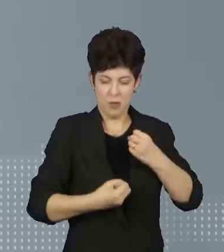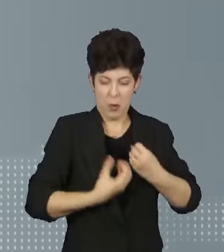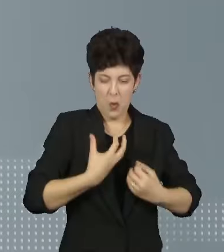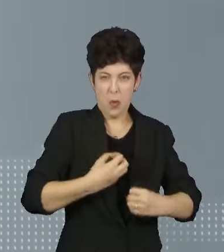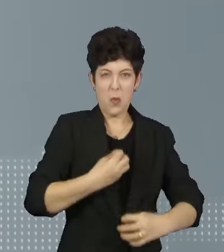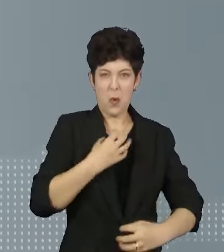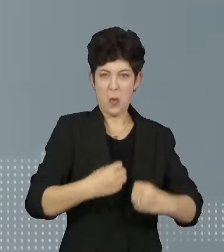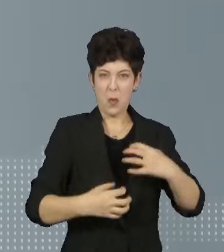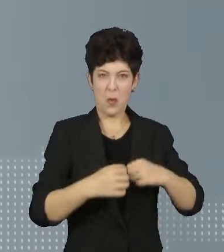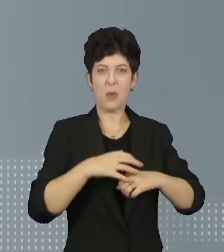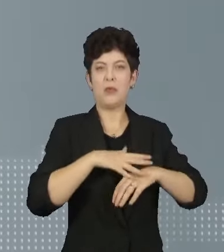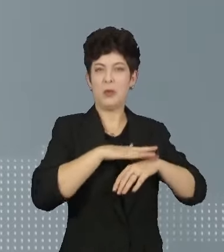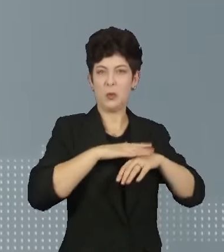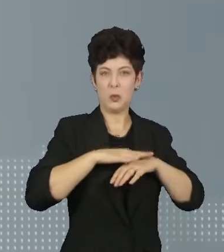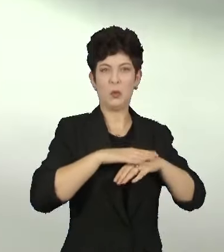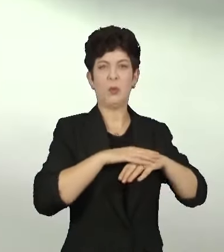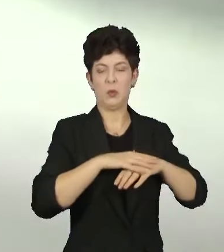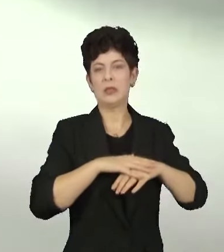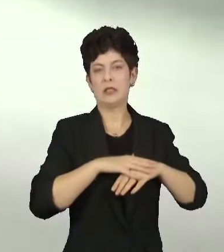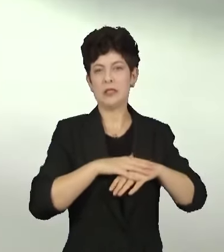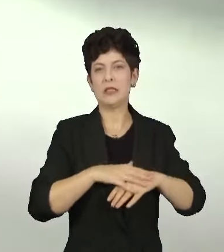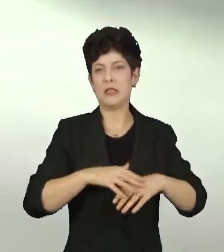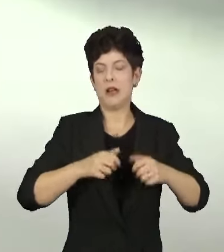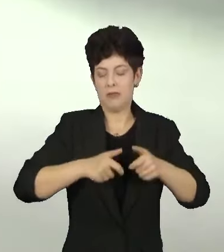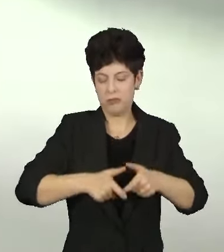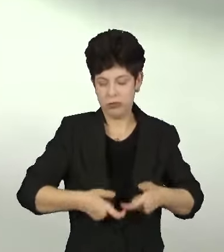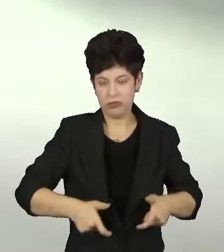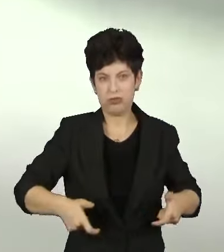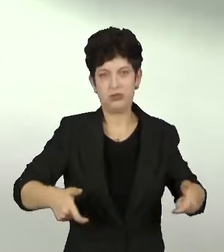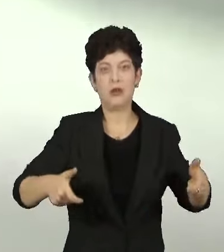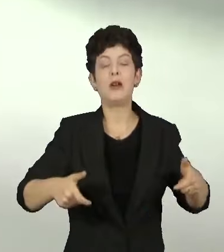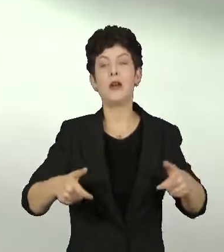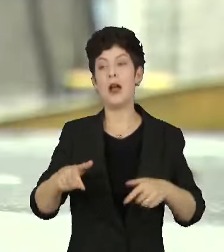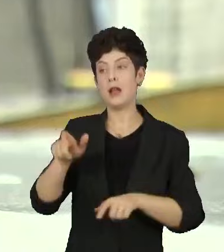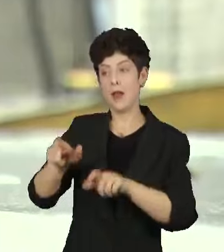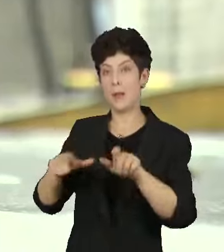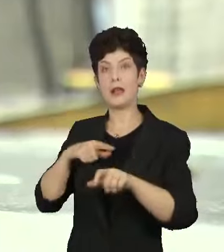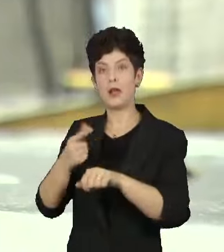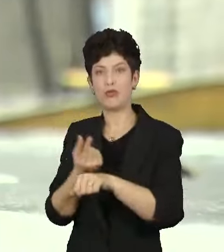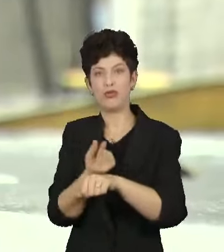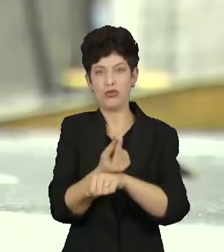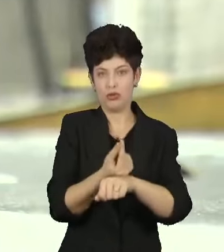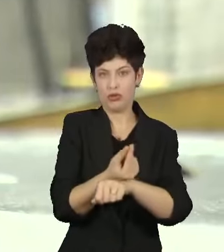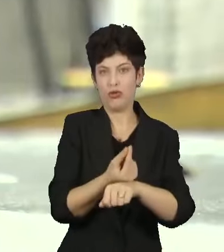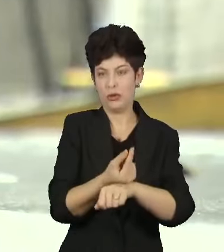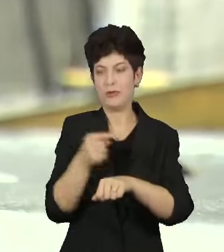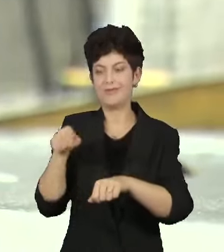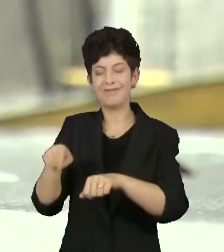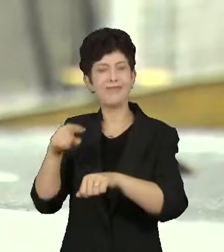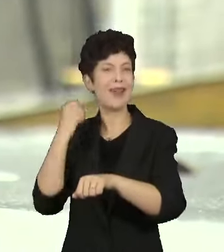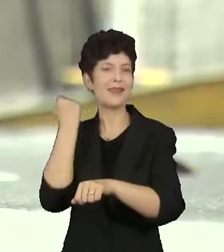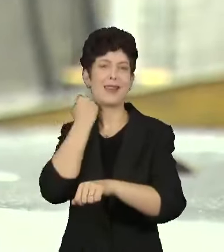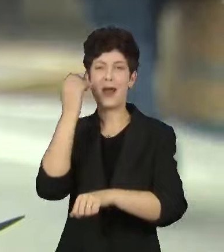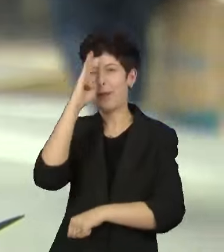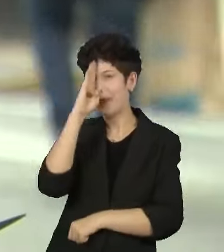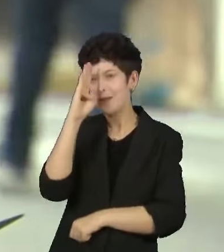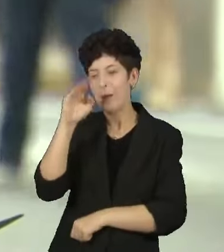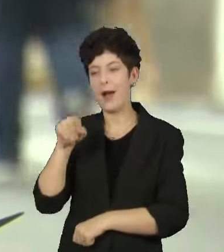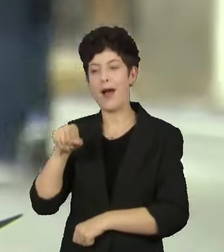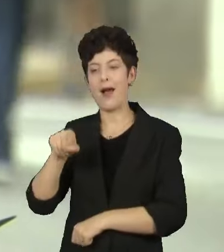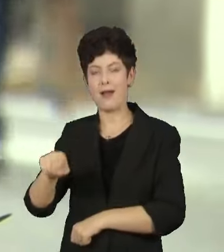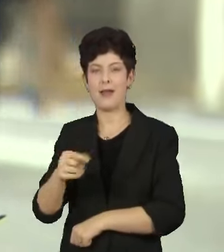C reativa e fibrinogênio. Os participantes que tinham o dinheiro como a principal causa de estresse apresentaram